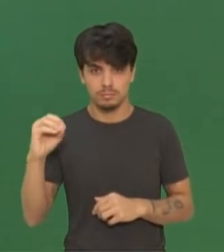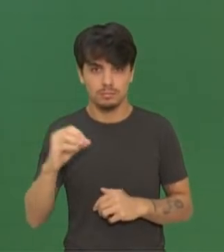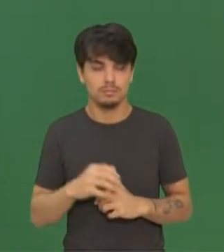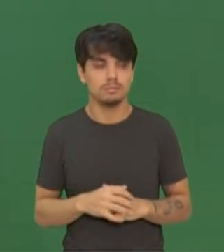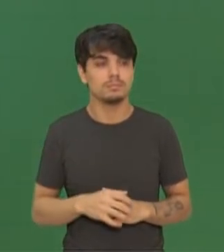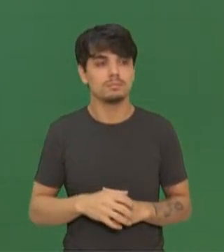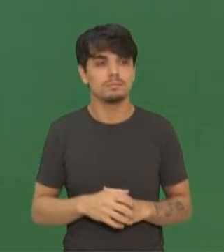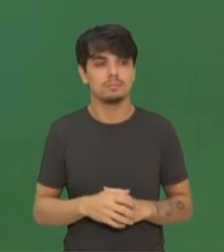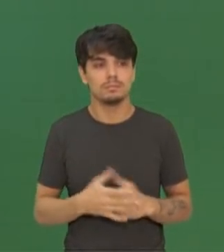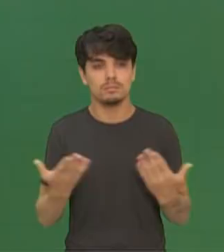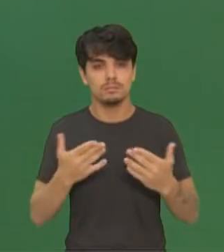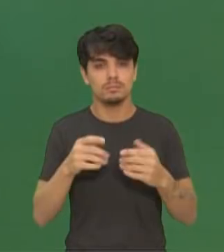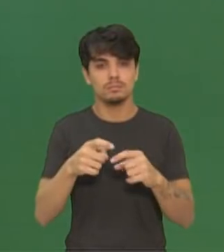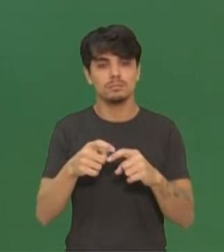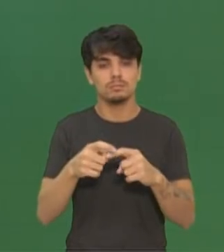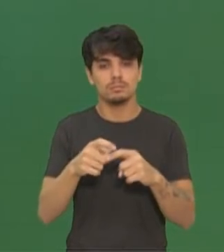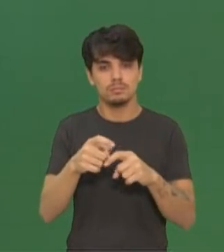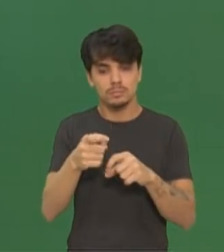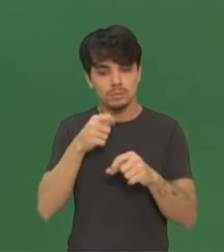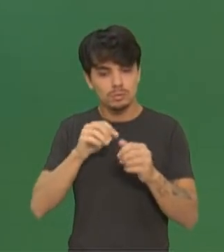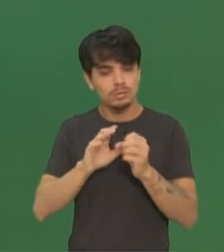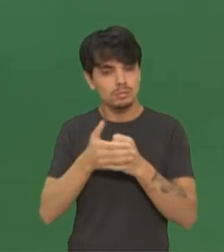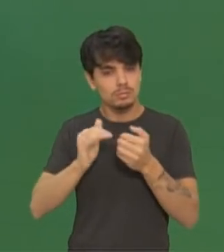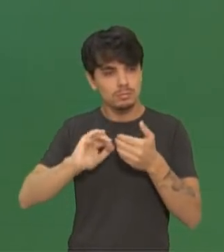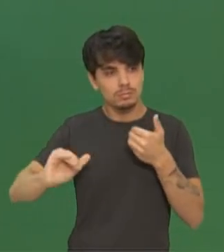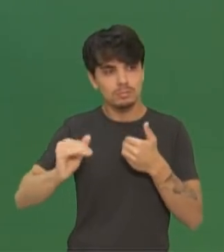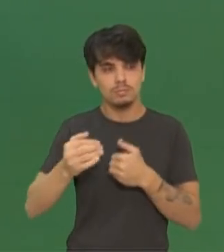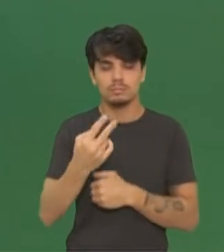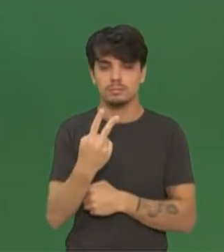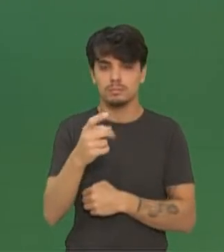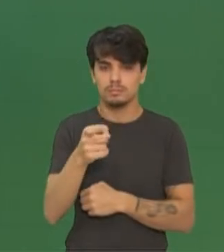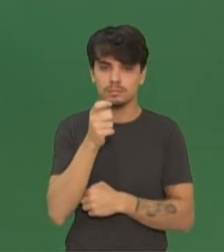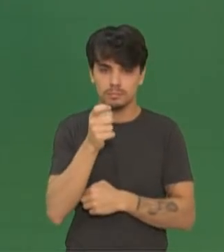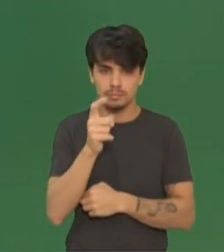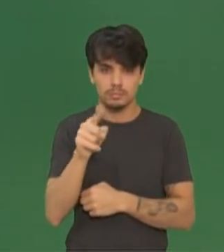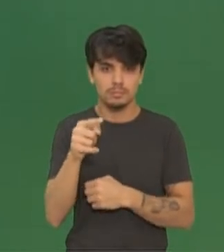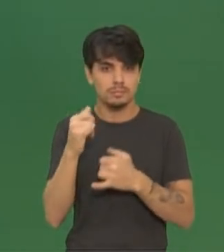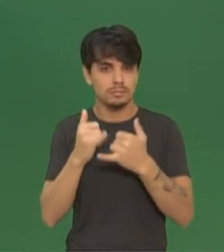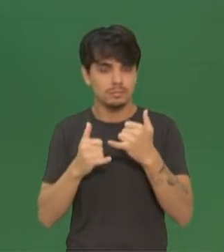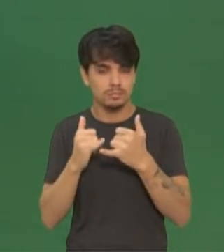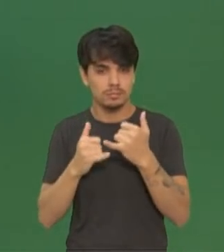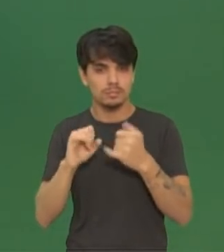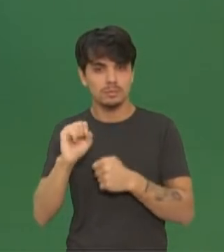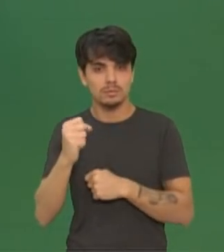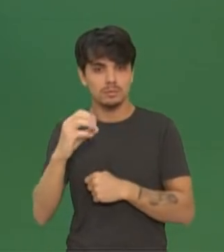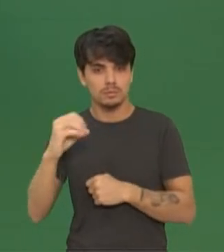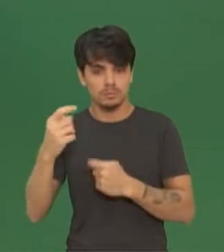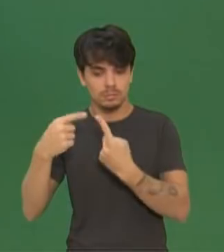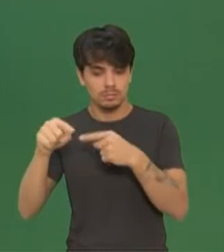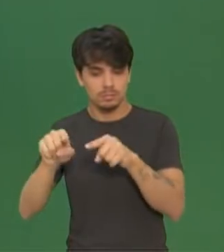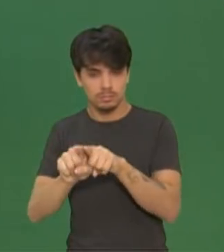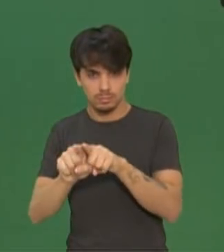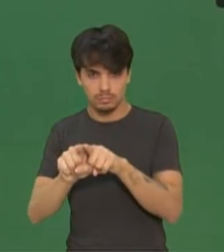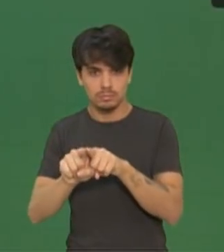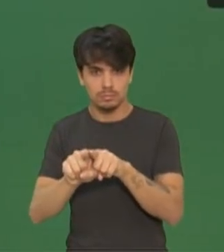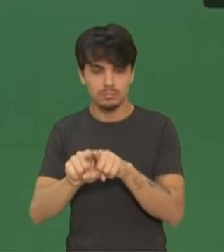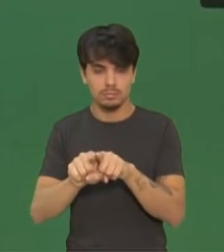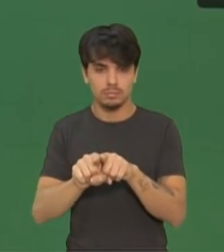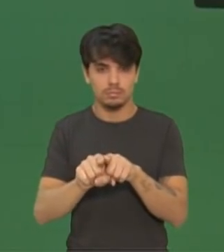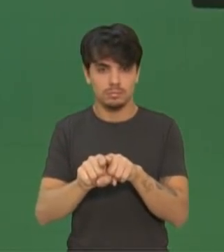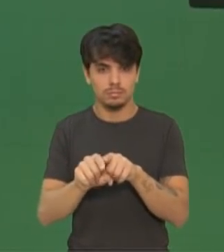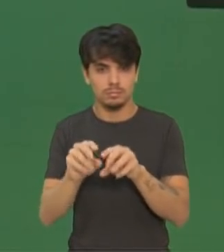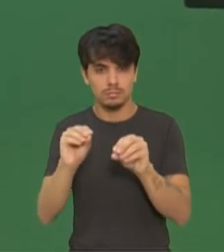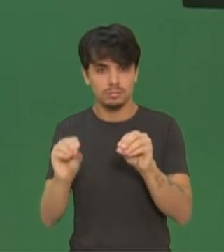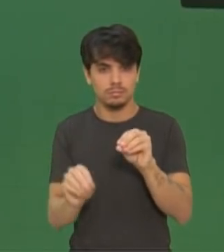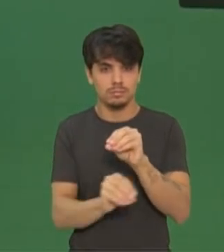E agora eu vou isolar o x. Então, 2x é igual a 80, vou repetir, e vou